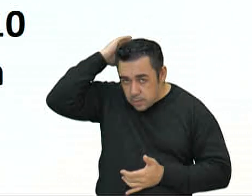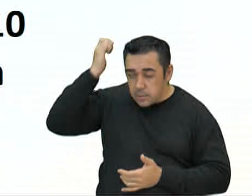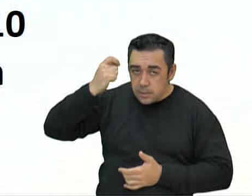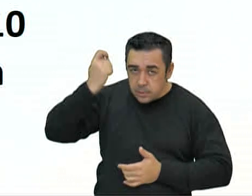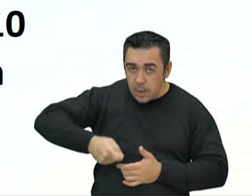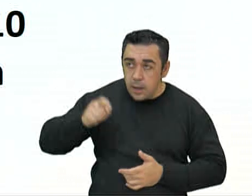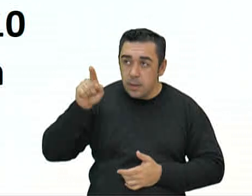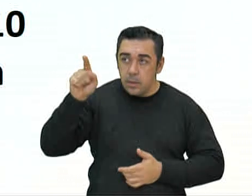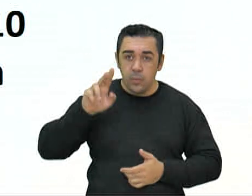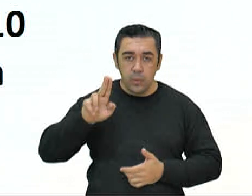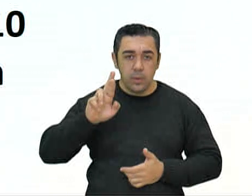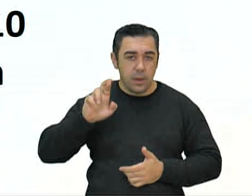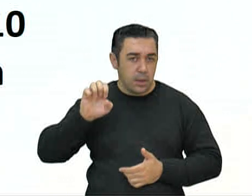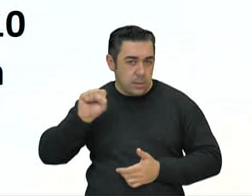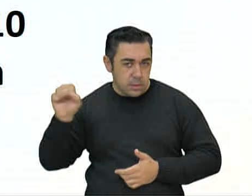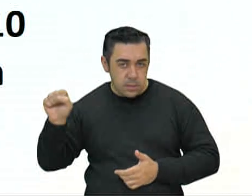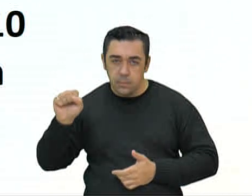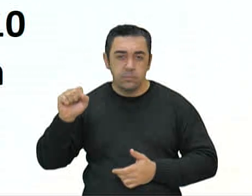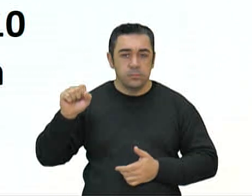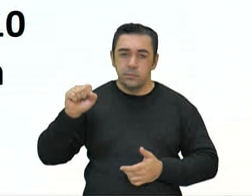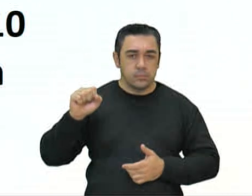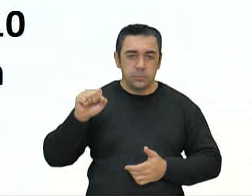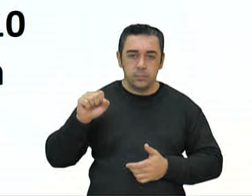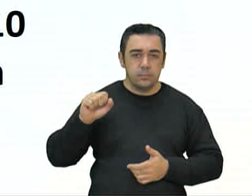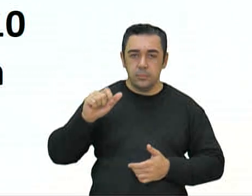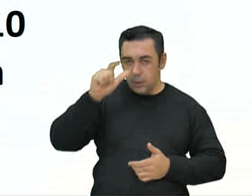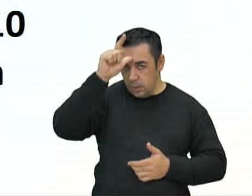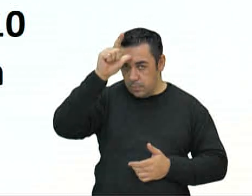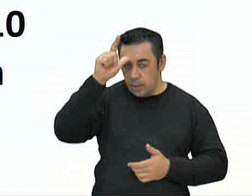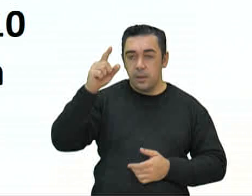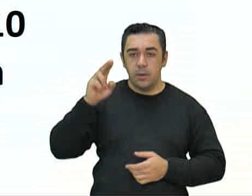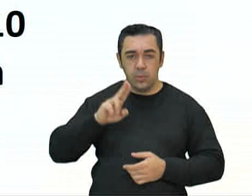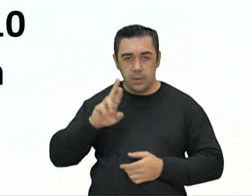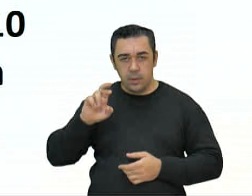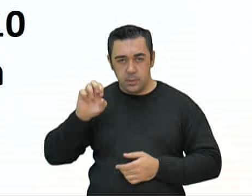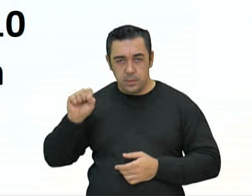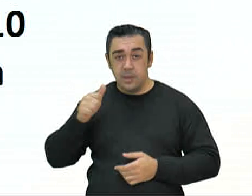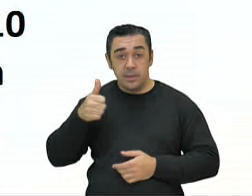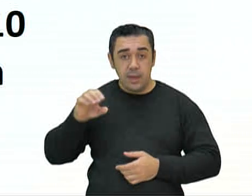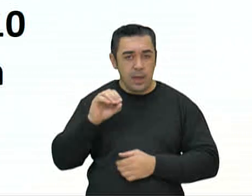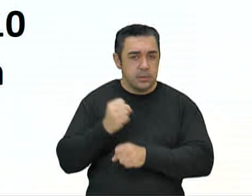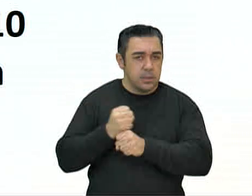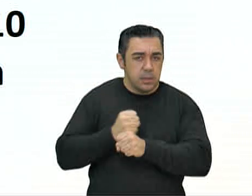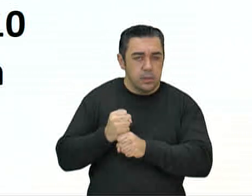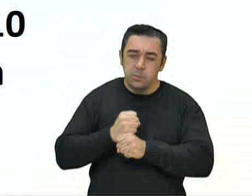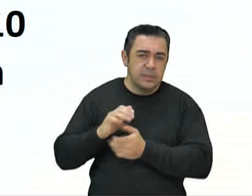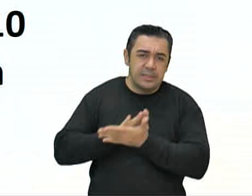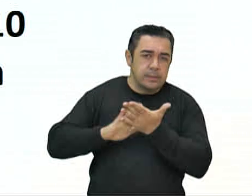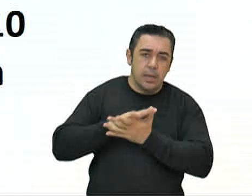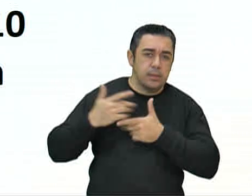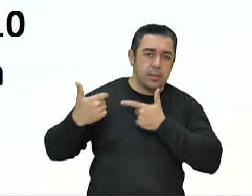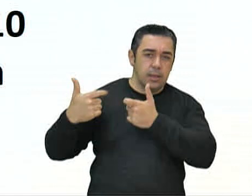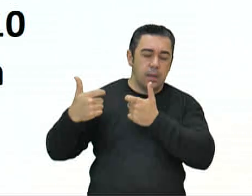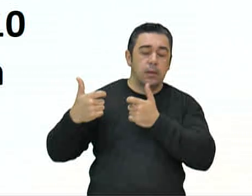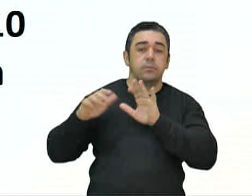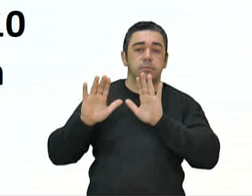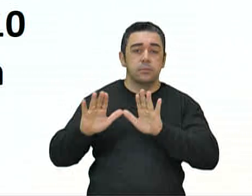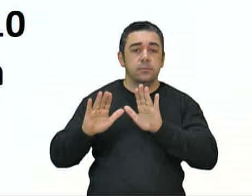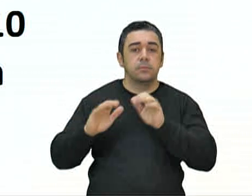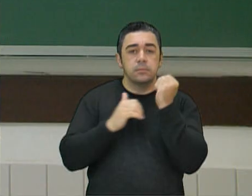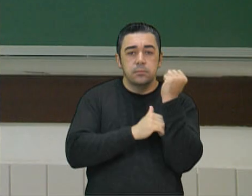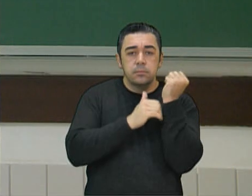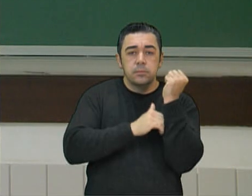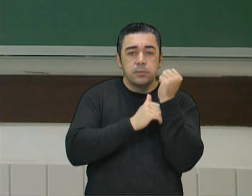comprometiam, nesse acordo, a não se atacar por 10 anos e ainda secretamente decidiram ocupar e dividir